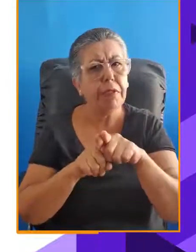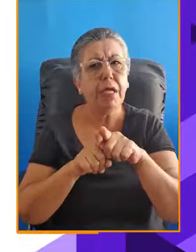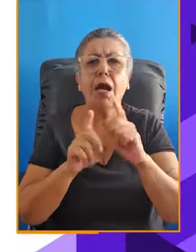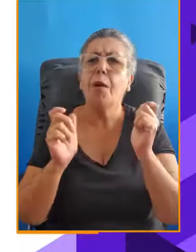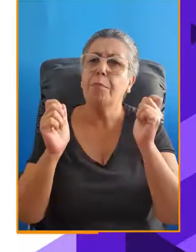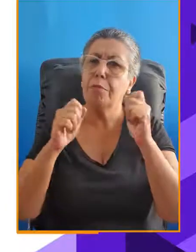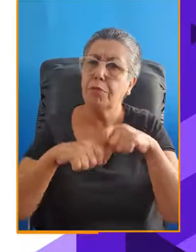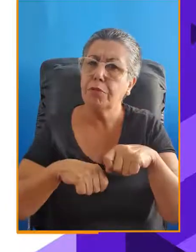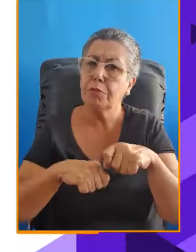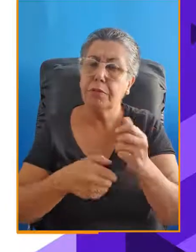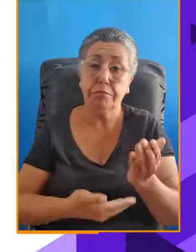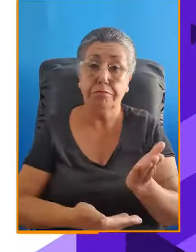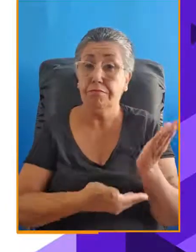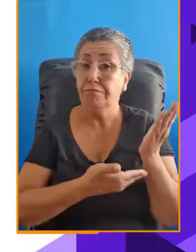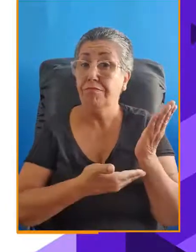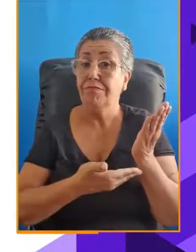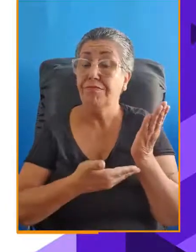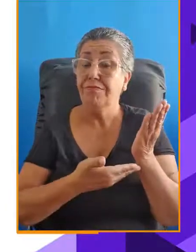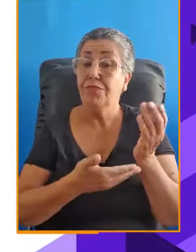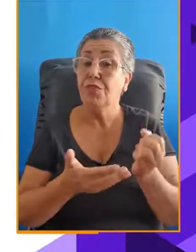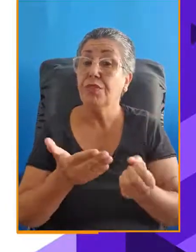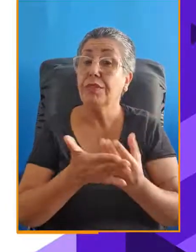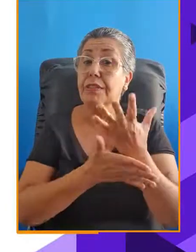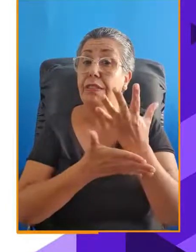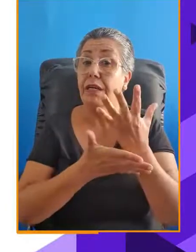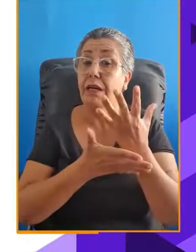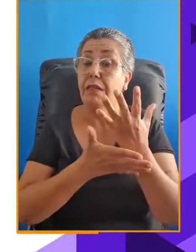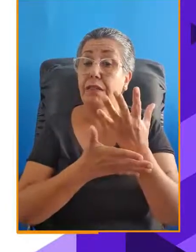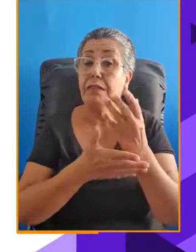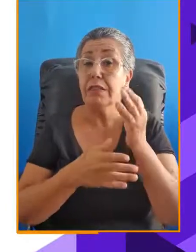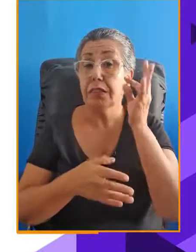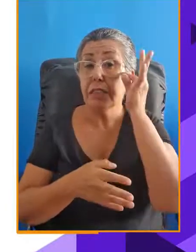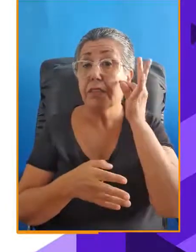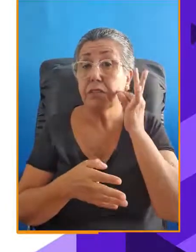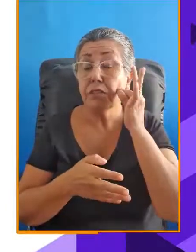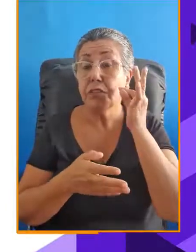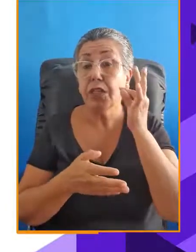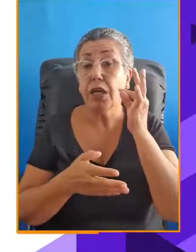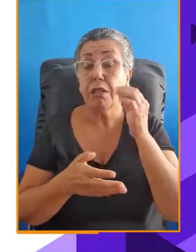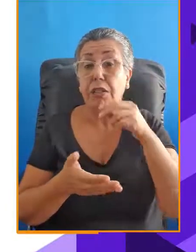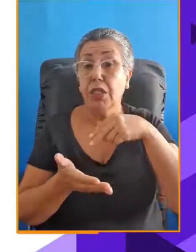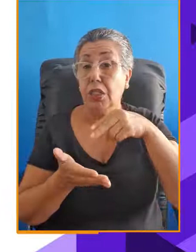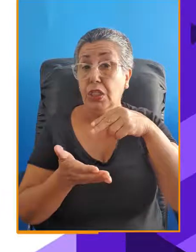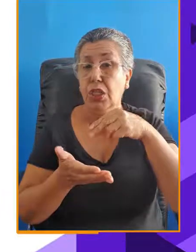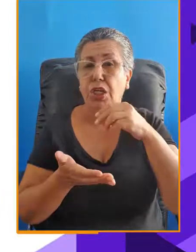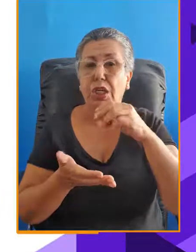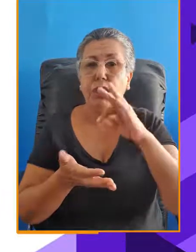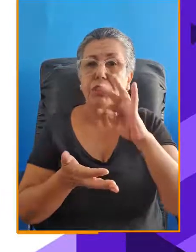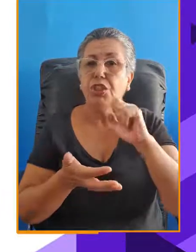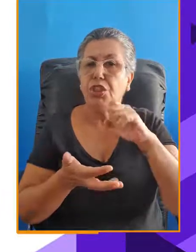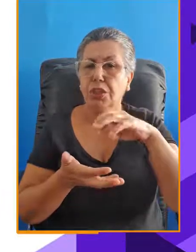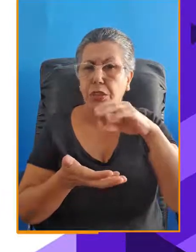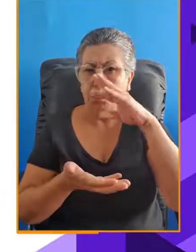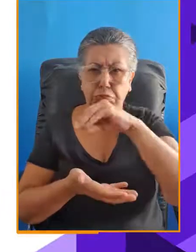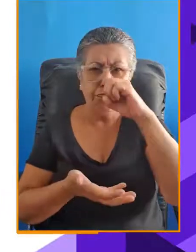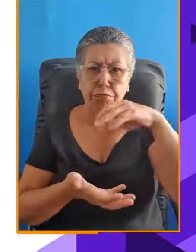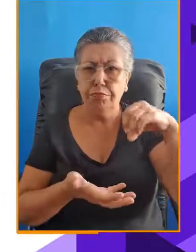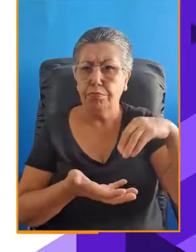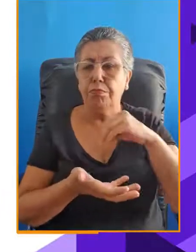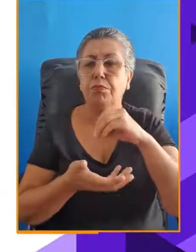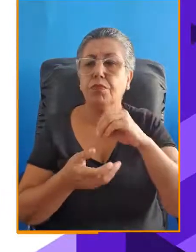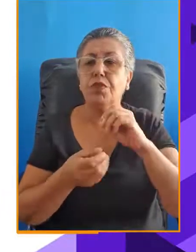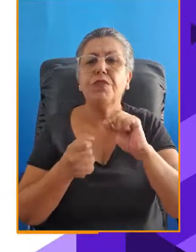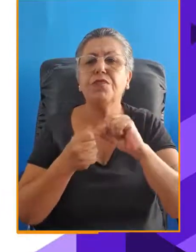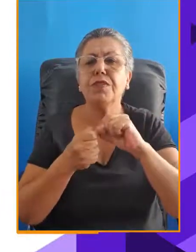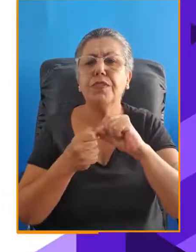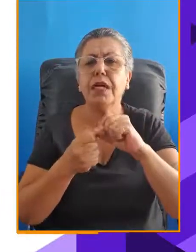Temos a possibilidade de criar texturas pelas técnicas de mancha e tintura. Se fizermos